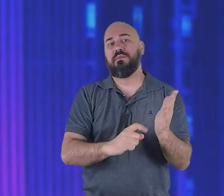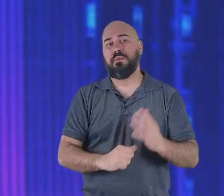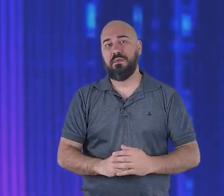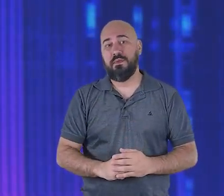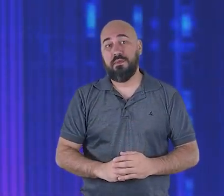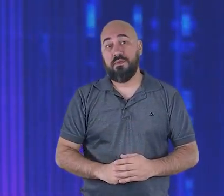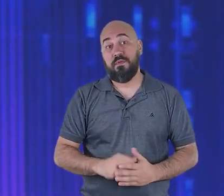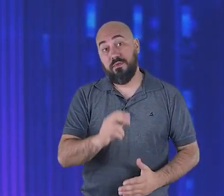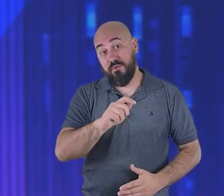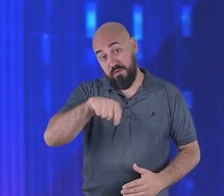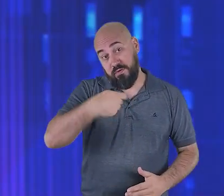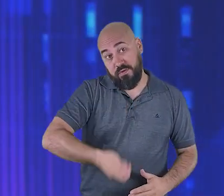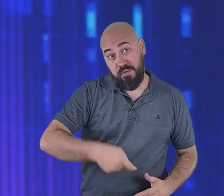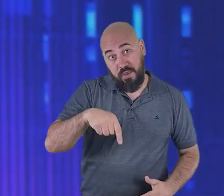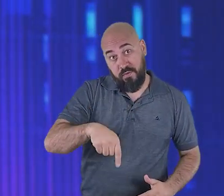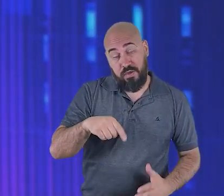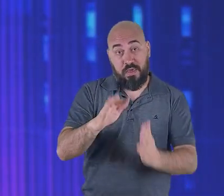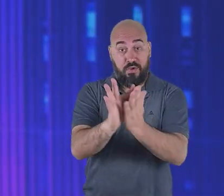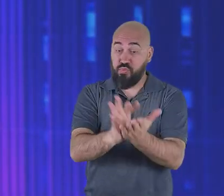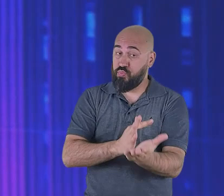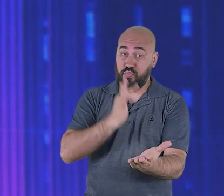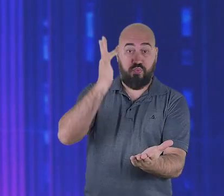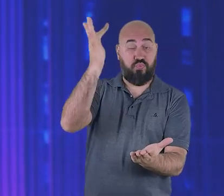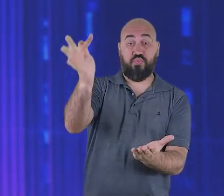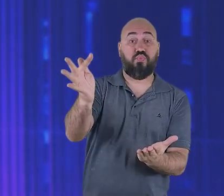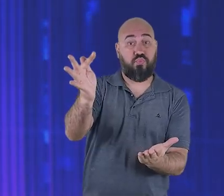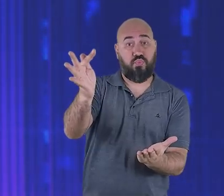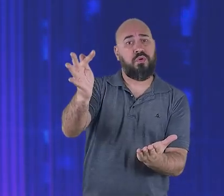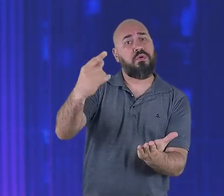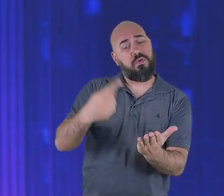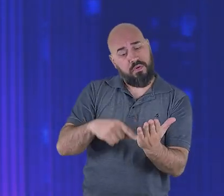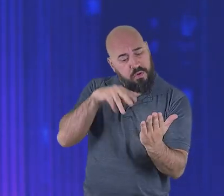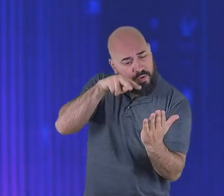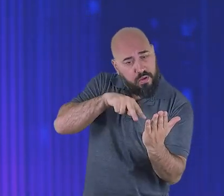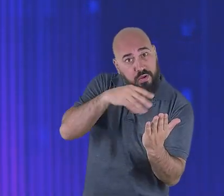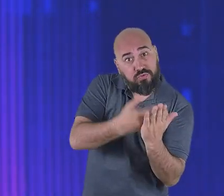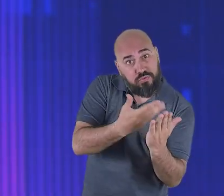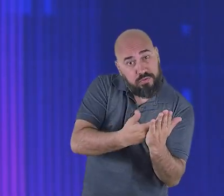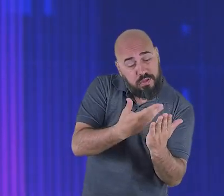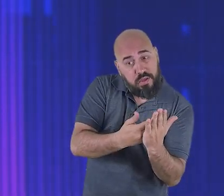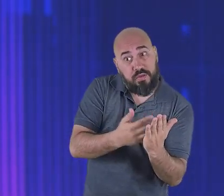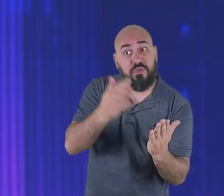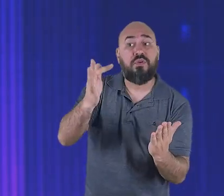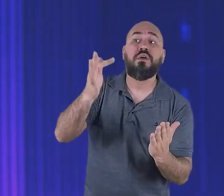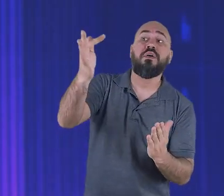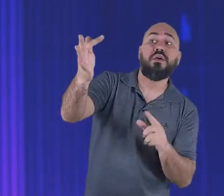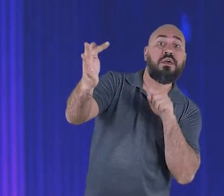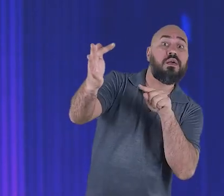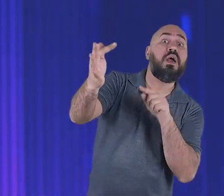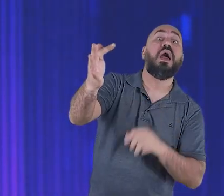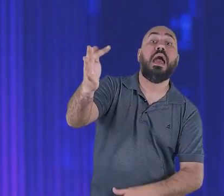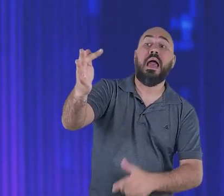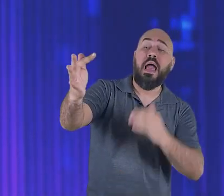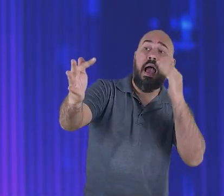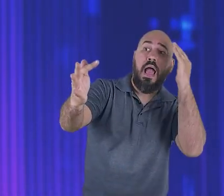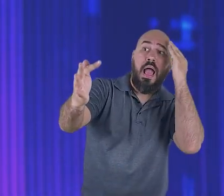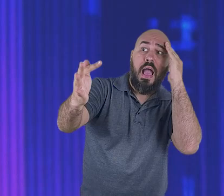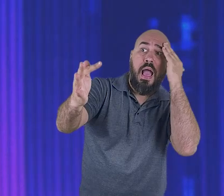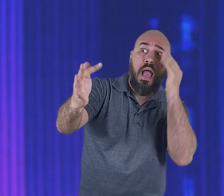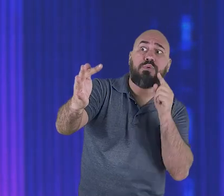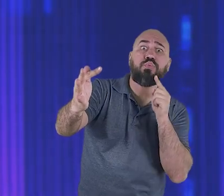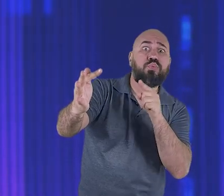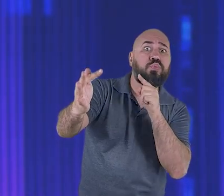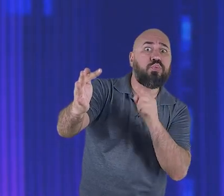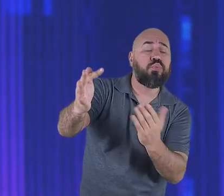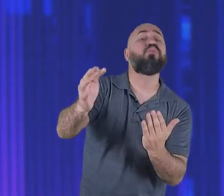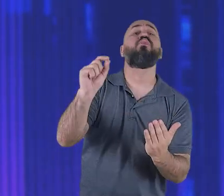do programa é a Arena do Futuro. A Arena porque discutimos a Bíblia e do futuro porque estudamos as profecias.